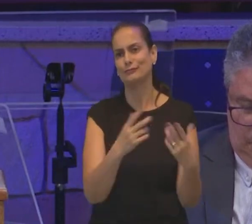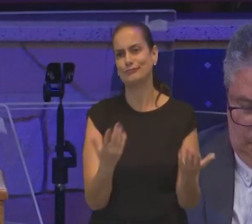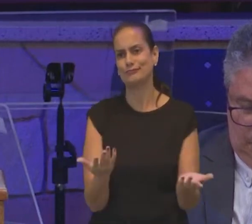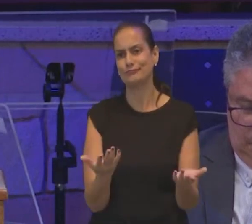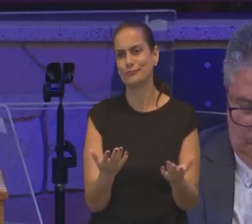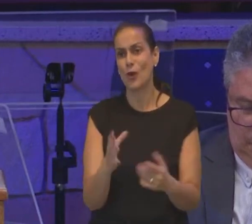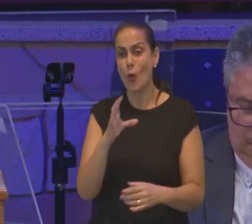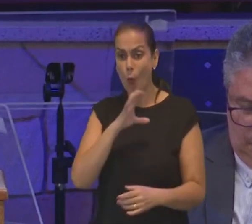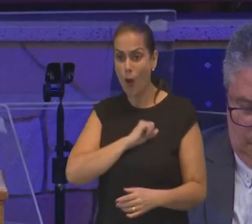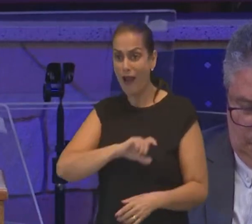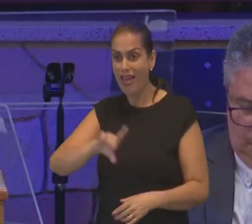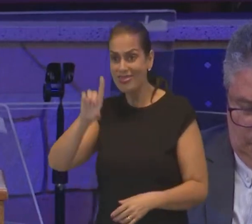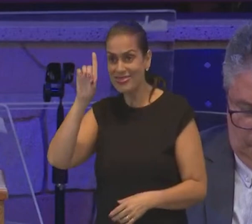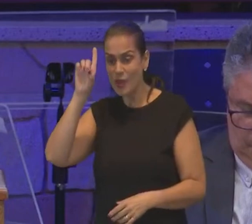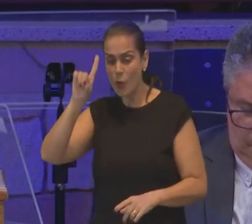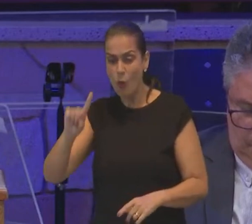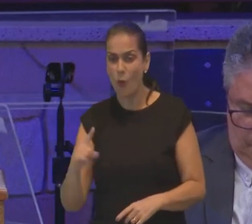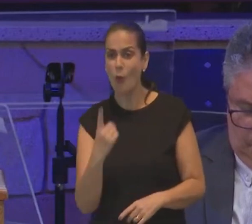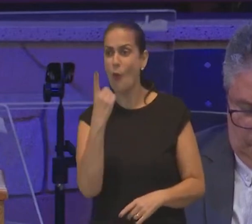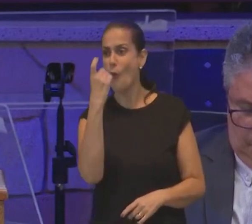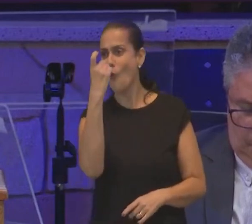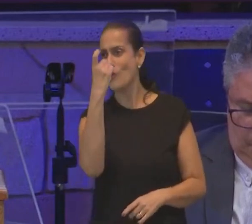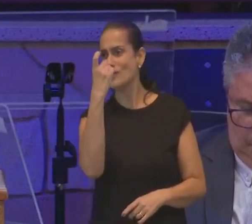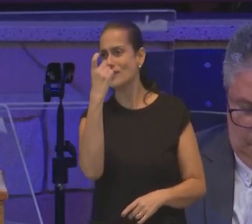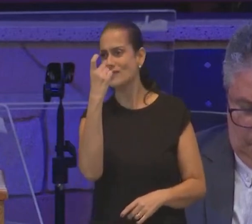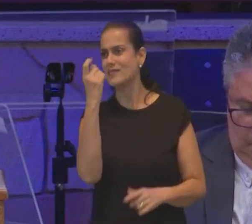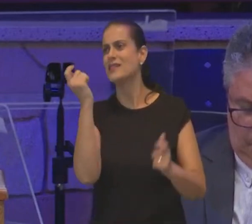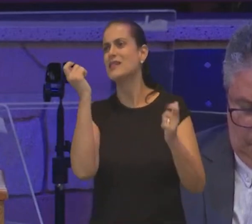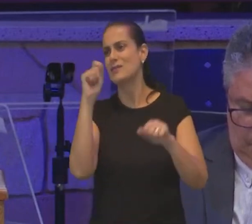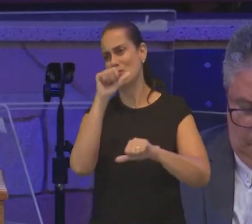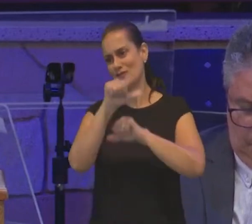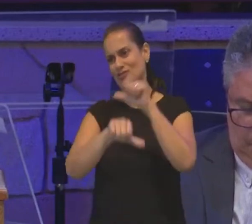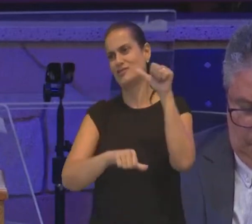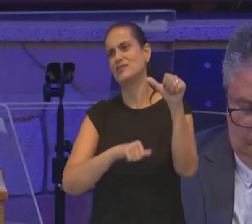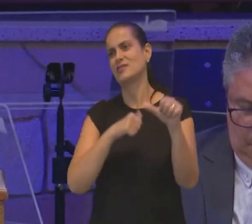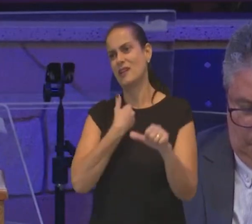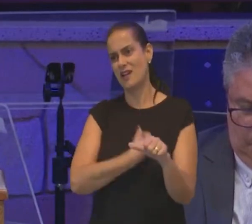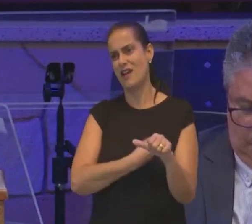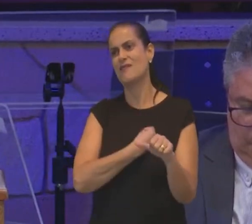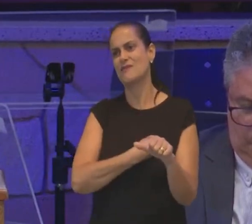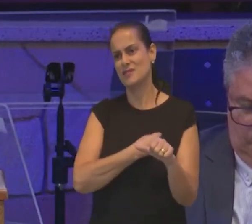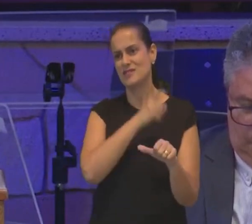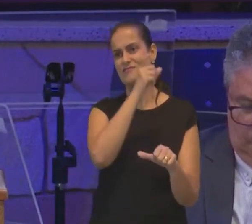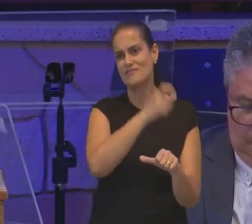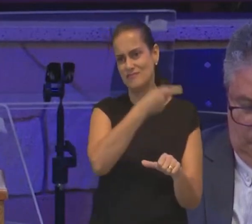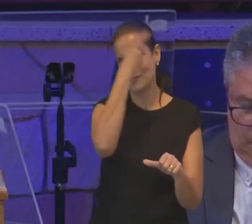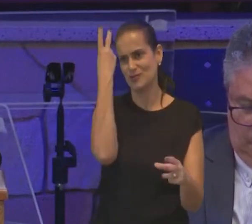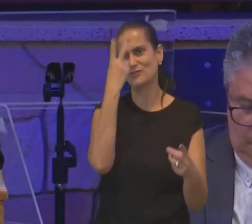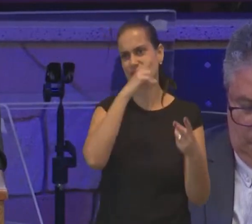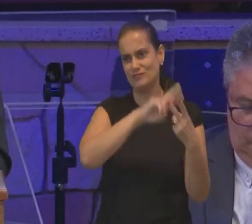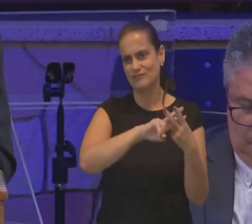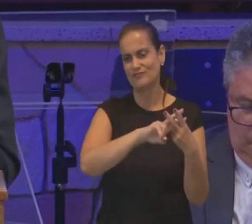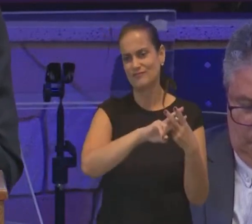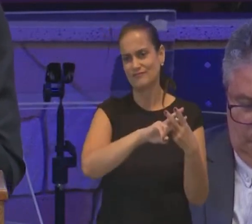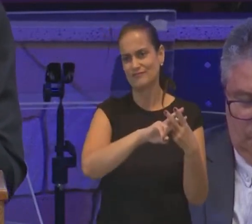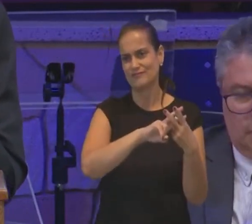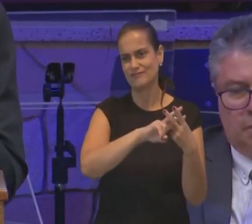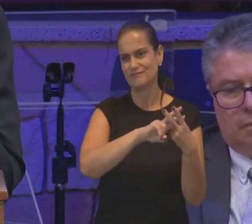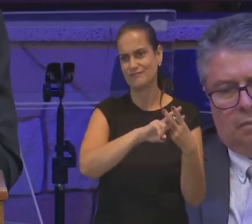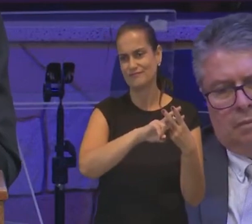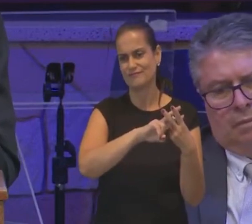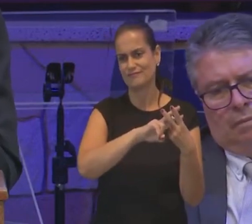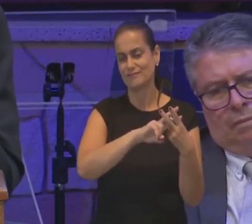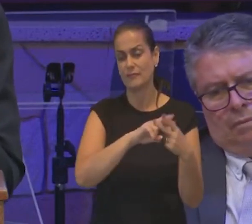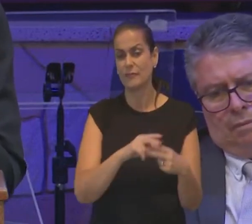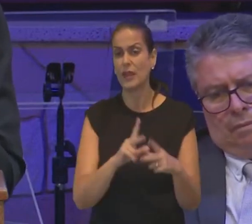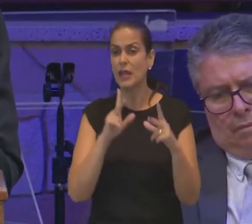O amor de Deus é a única coisa que pode transformar a vida daquelas pessoas. Passa aí, meu irmão. É